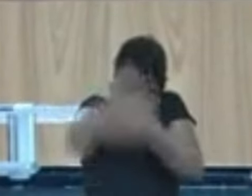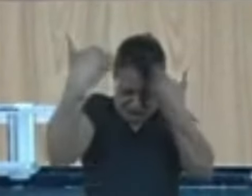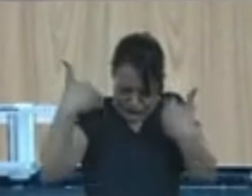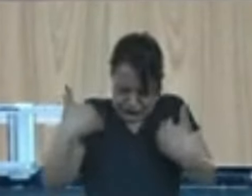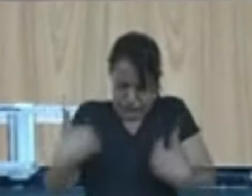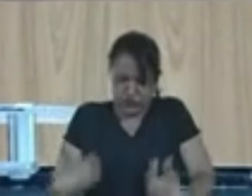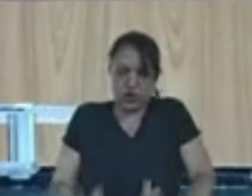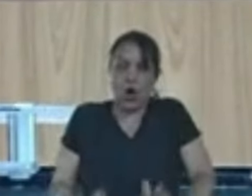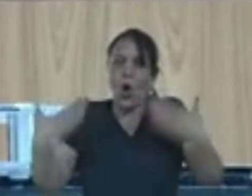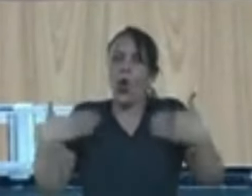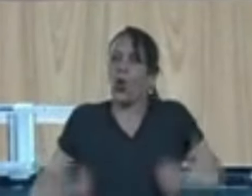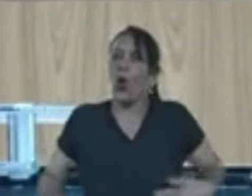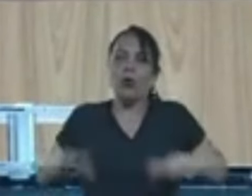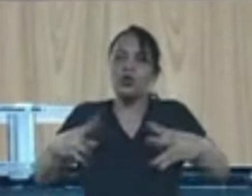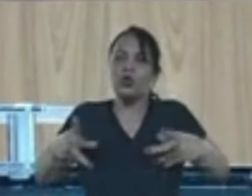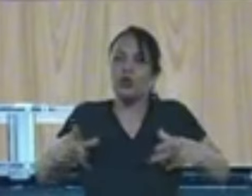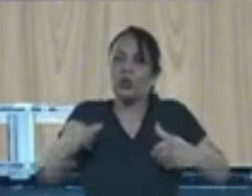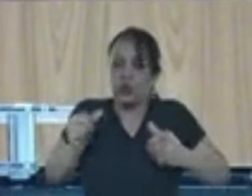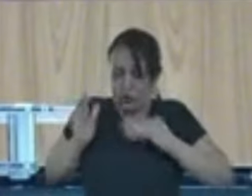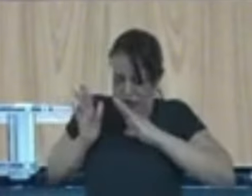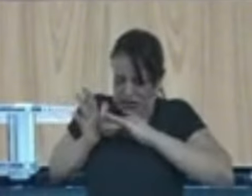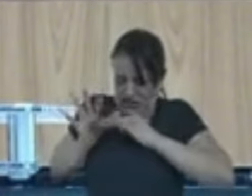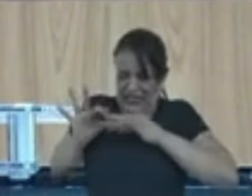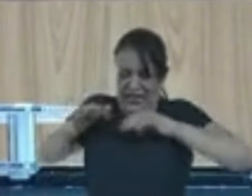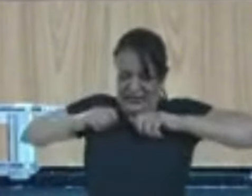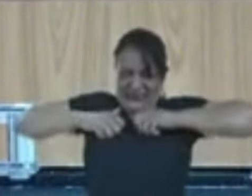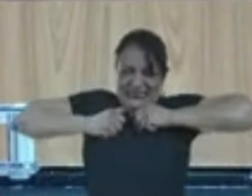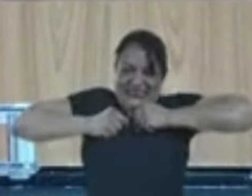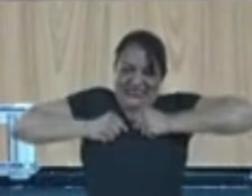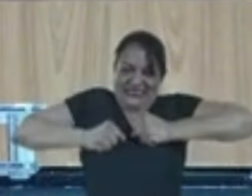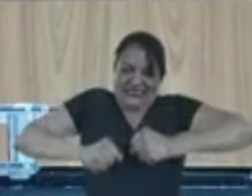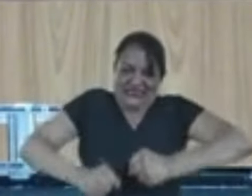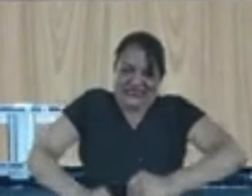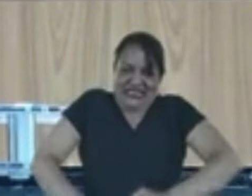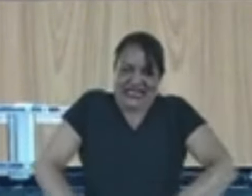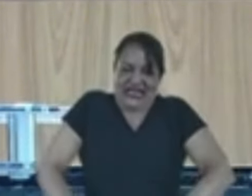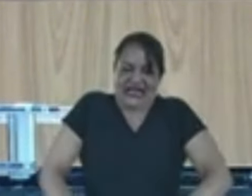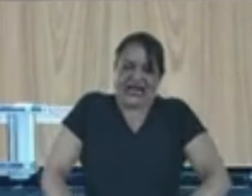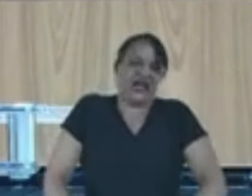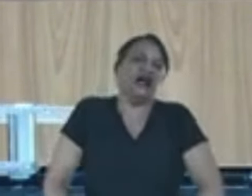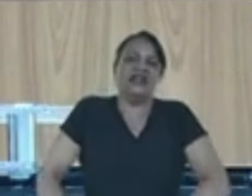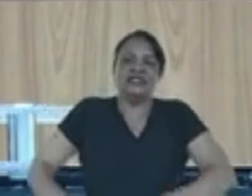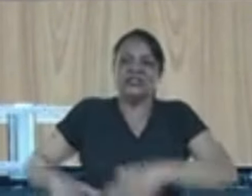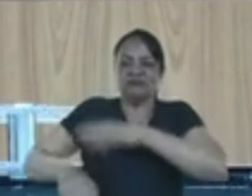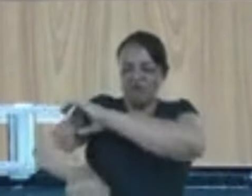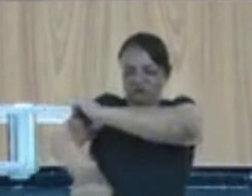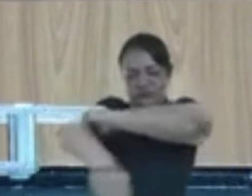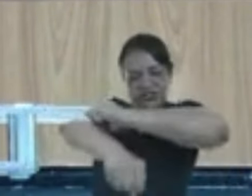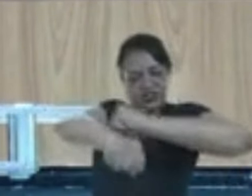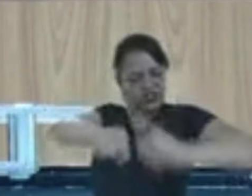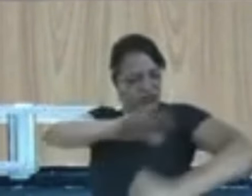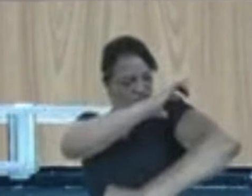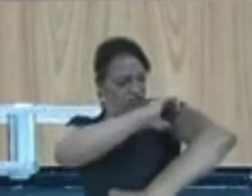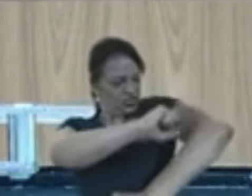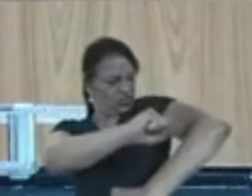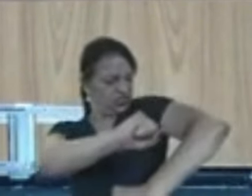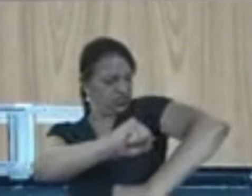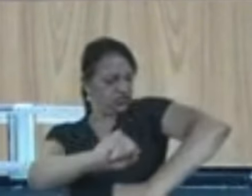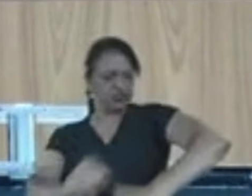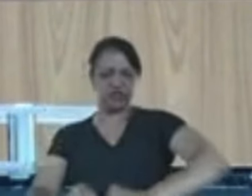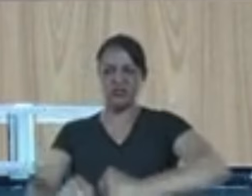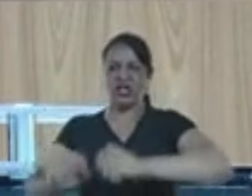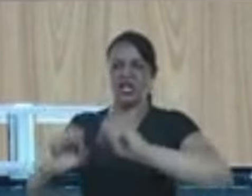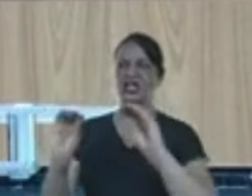esfolavam completamente, ele pegava aquelas peles das pessoas que realmente eles dominavam e colocava nos muros da cidade para